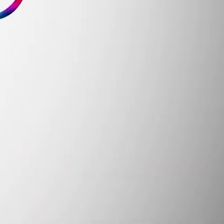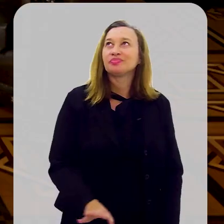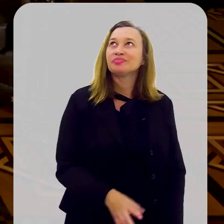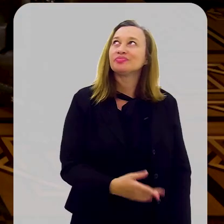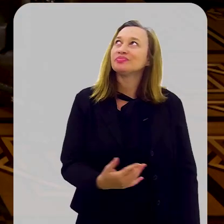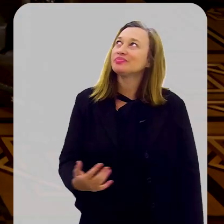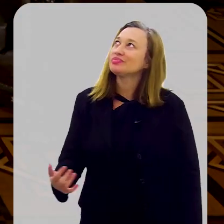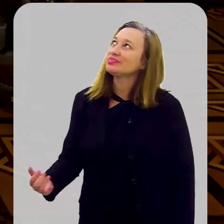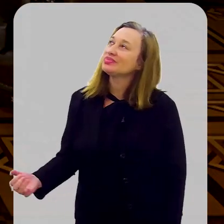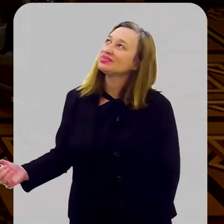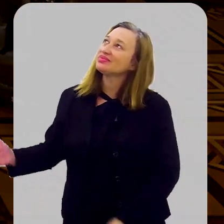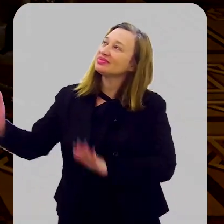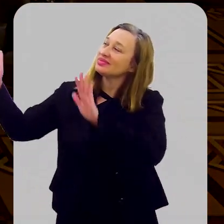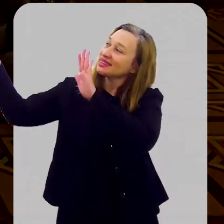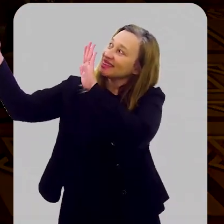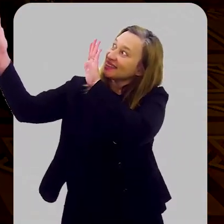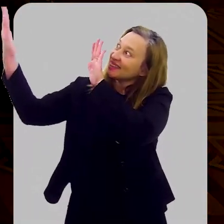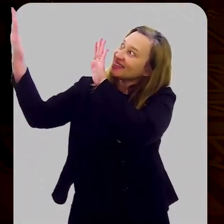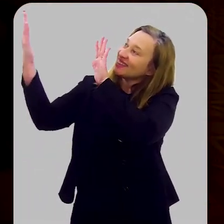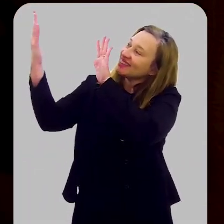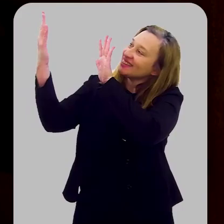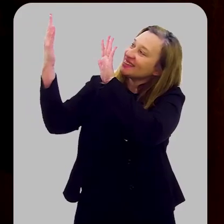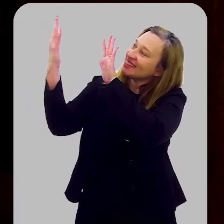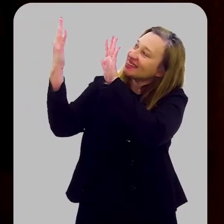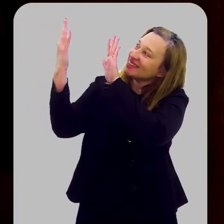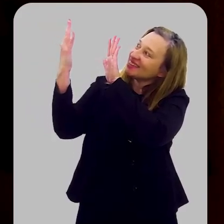O teu rosto eu verei,